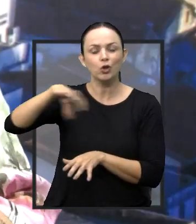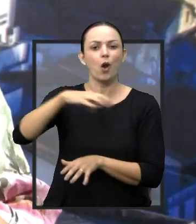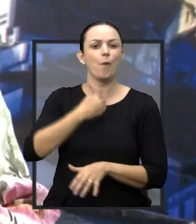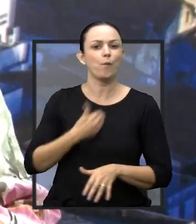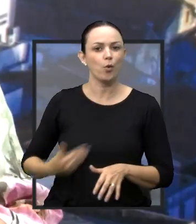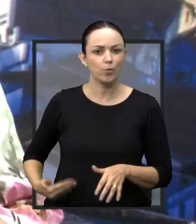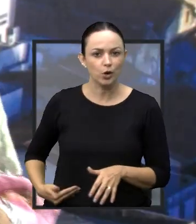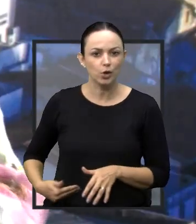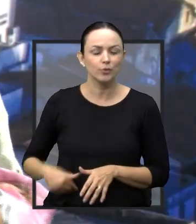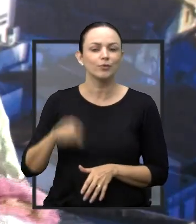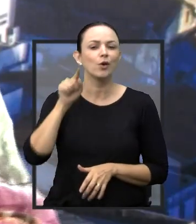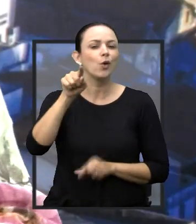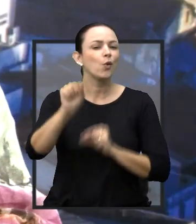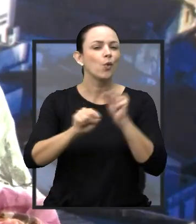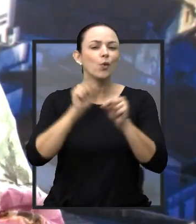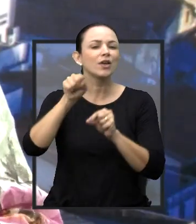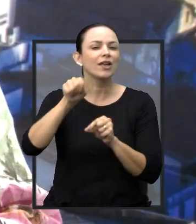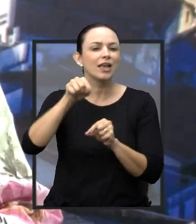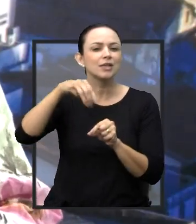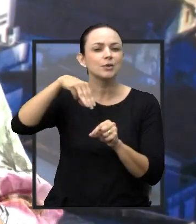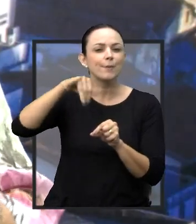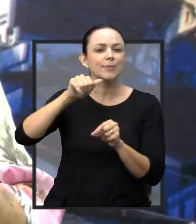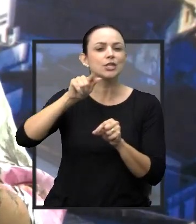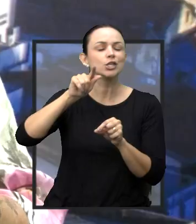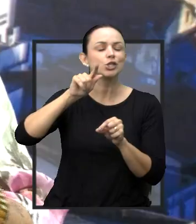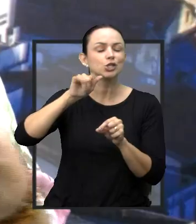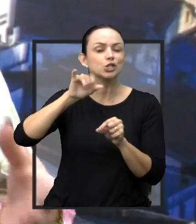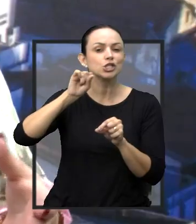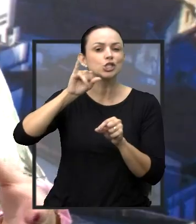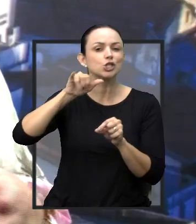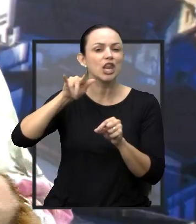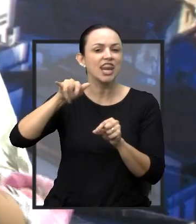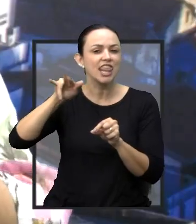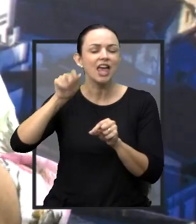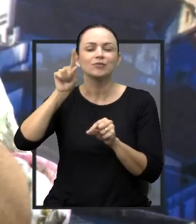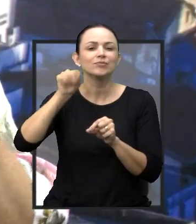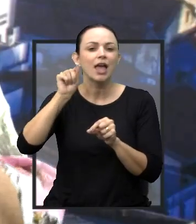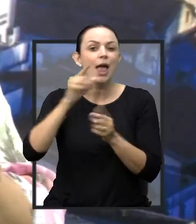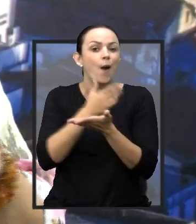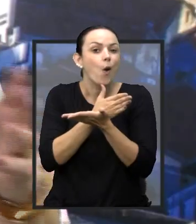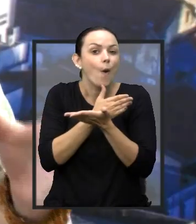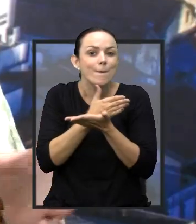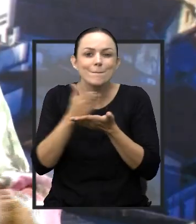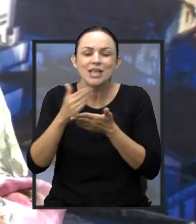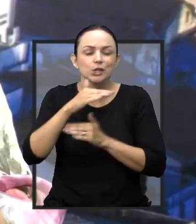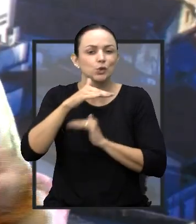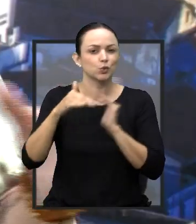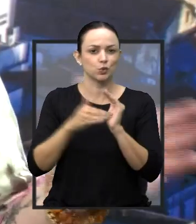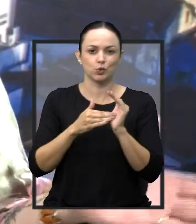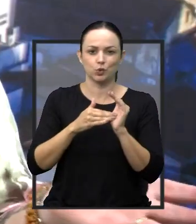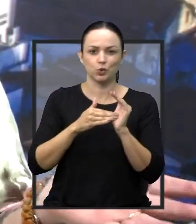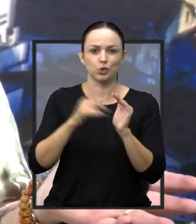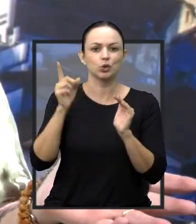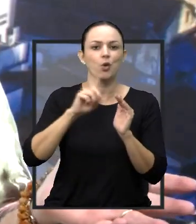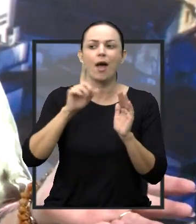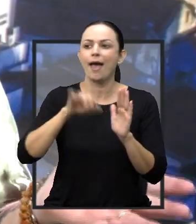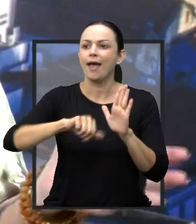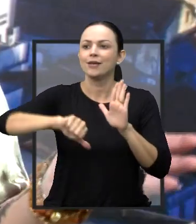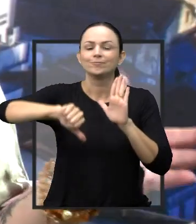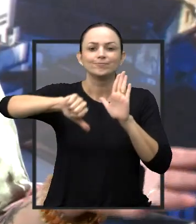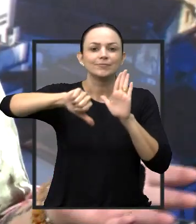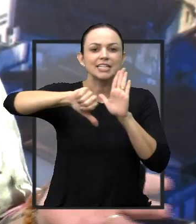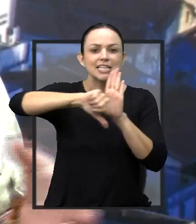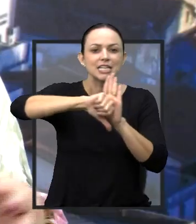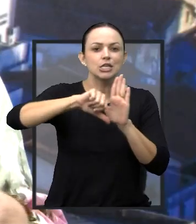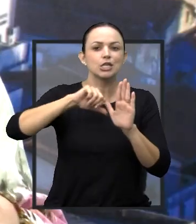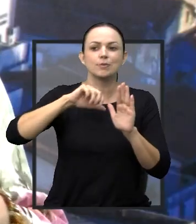geral. A misoginia é o começo de tudo. Eu não acho que criminalizar todas as condutas